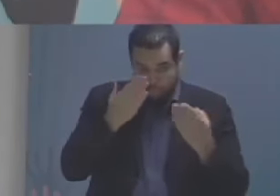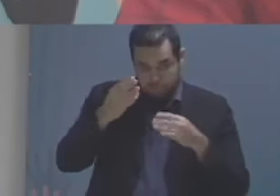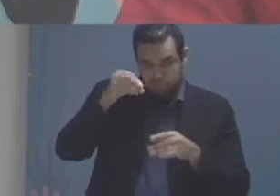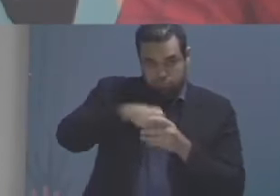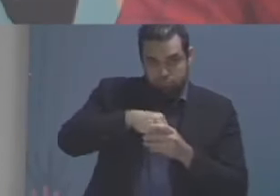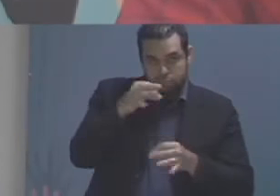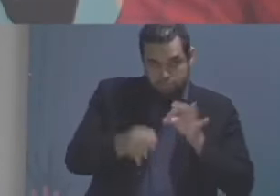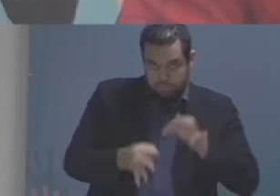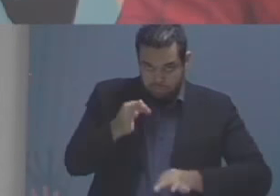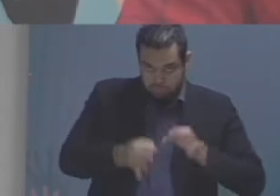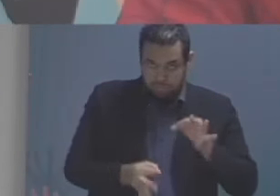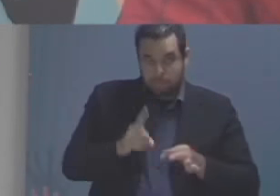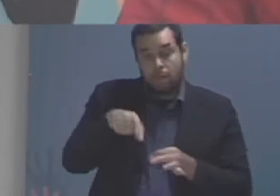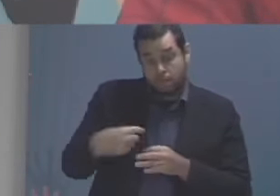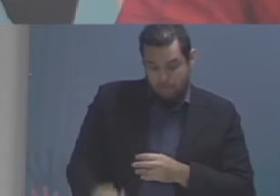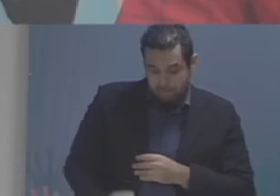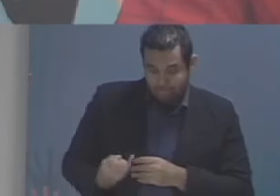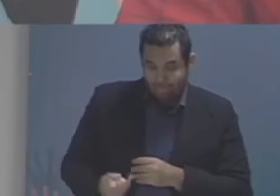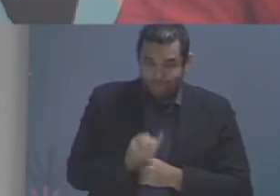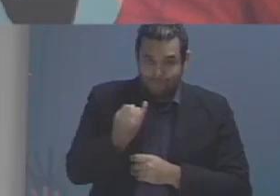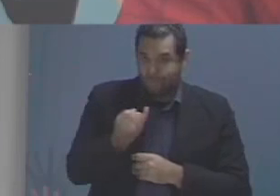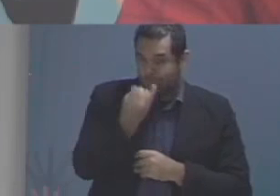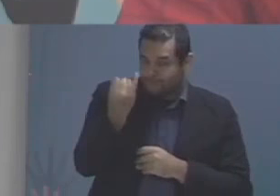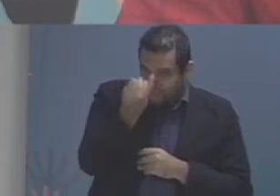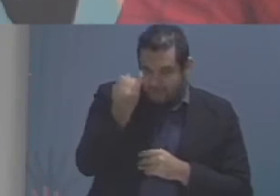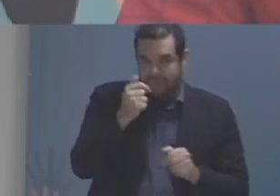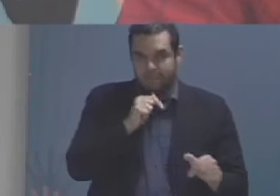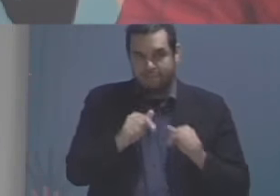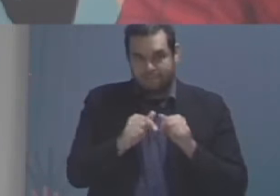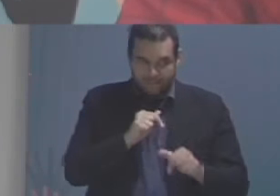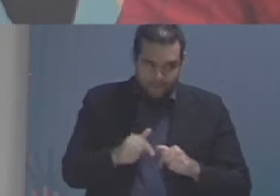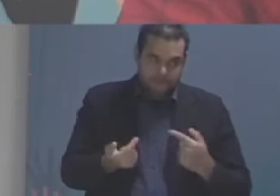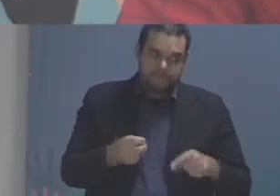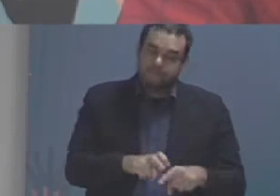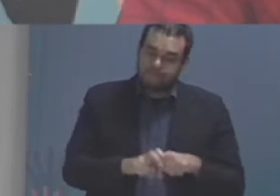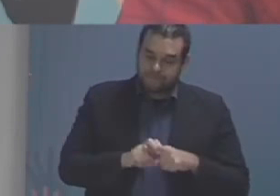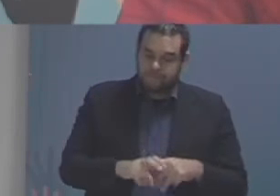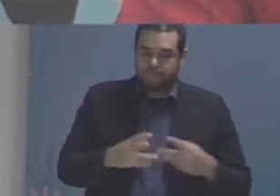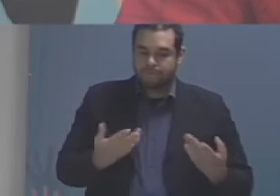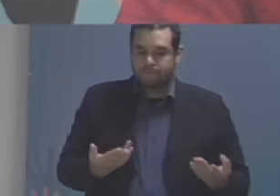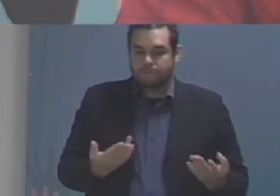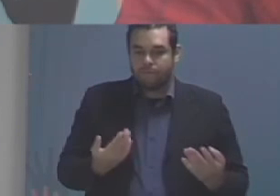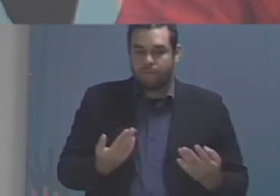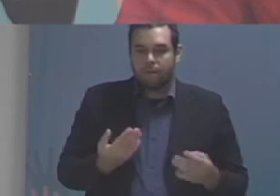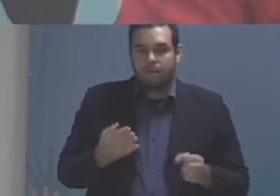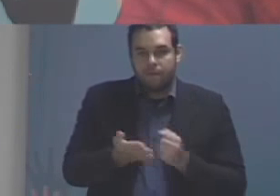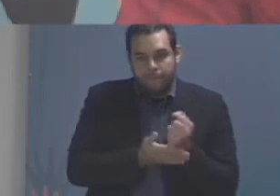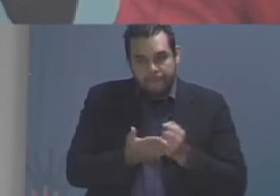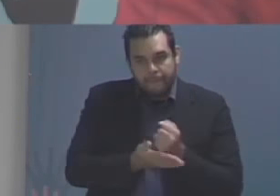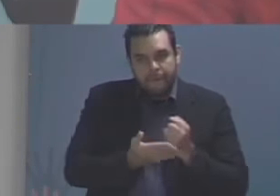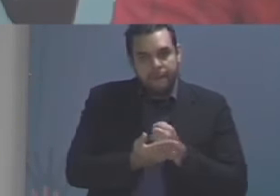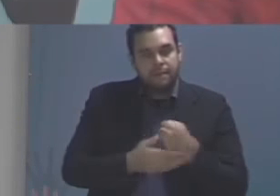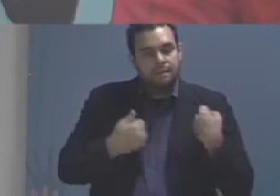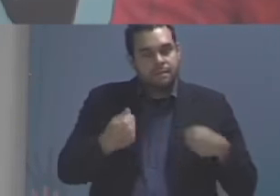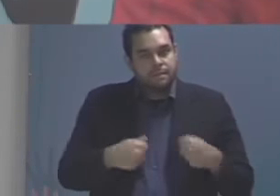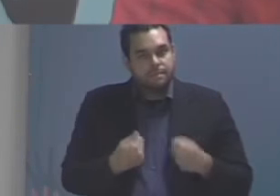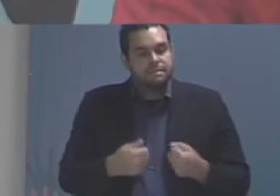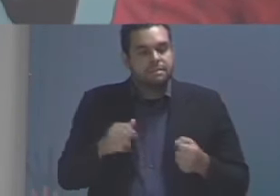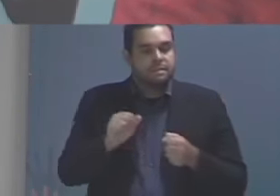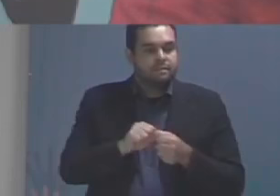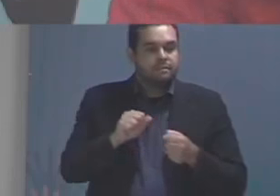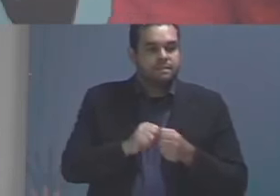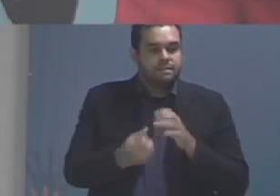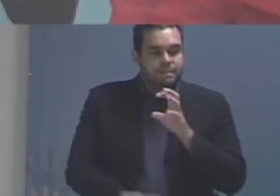é uma função de extrema relevância, é uma função de extrema importância e fundamentalmente, a gente tem que trabalhar